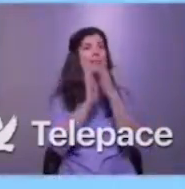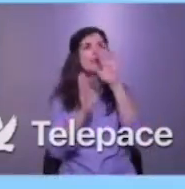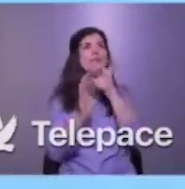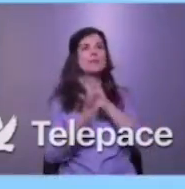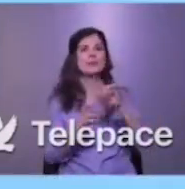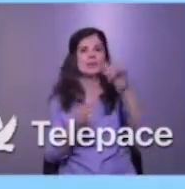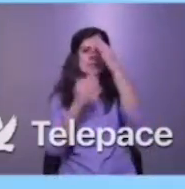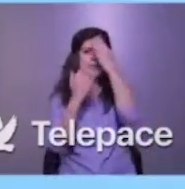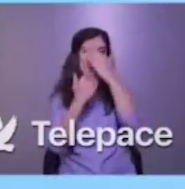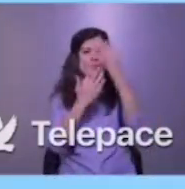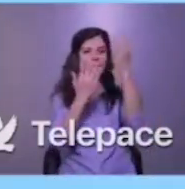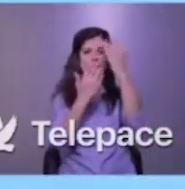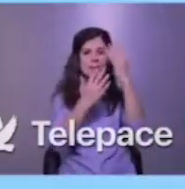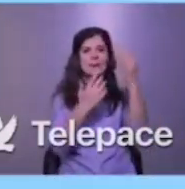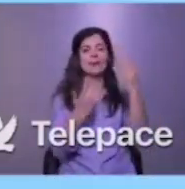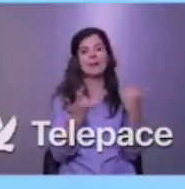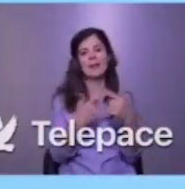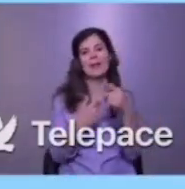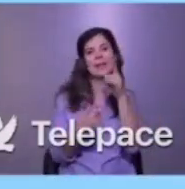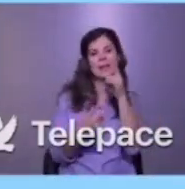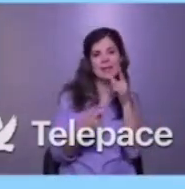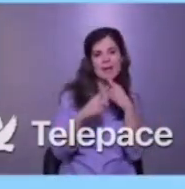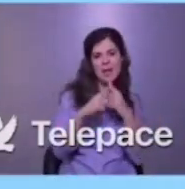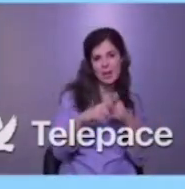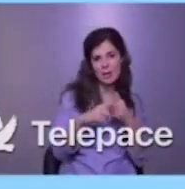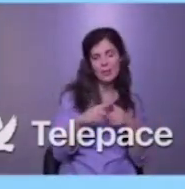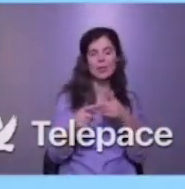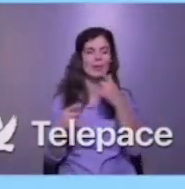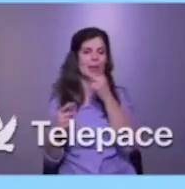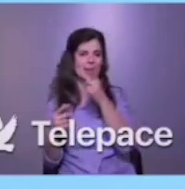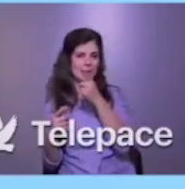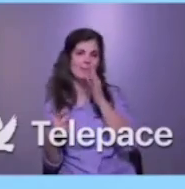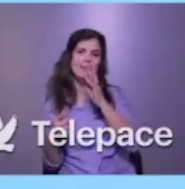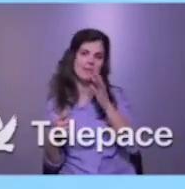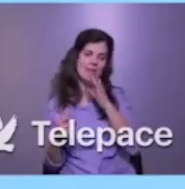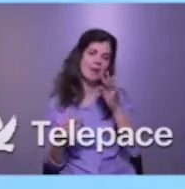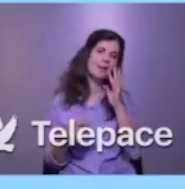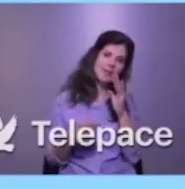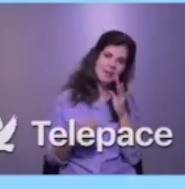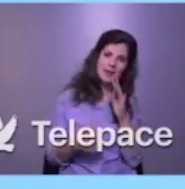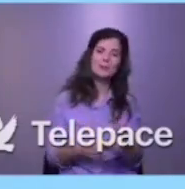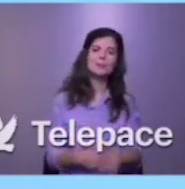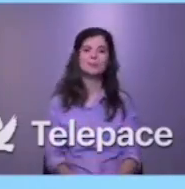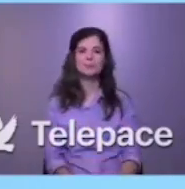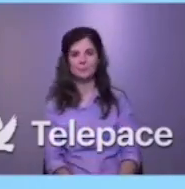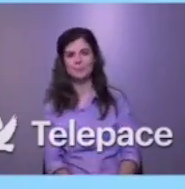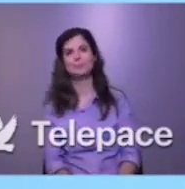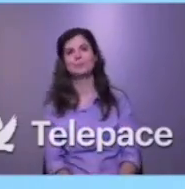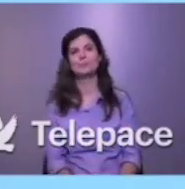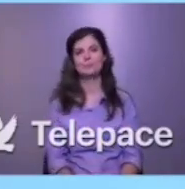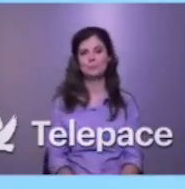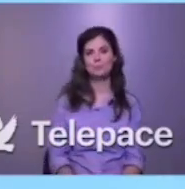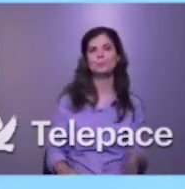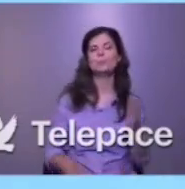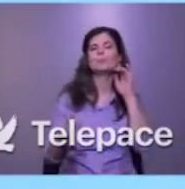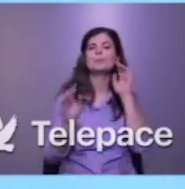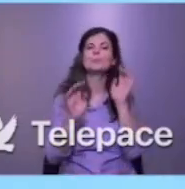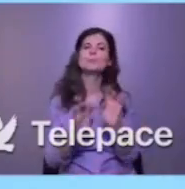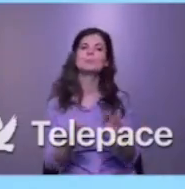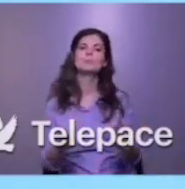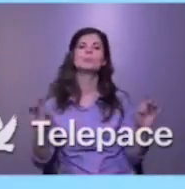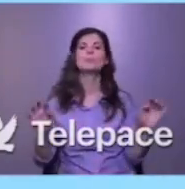Signore. E lei viene incontro, apre le braccia, perché vuole